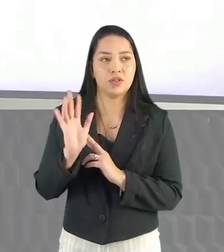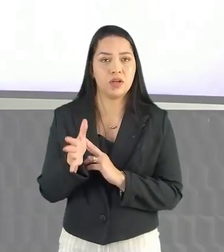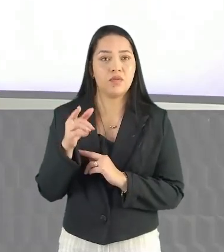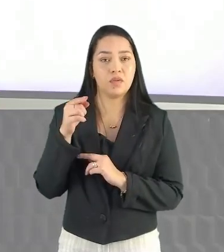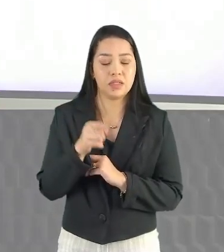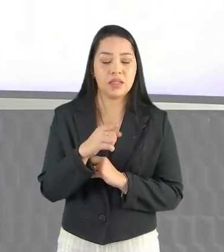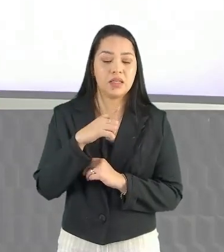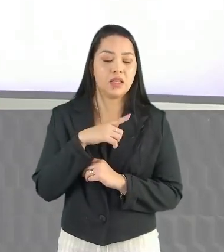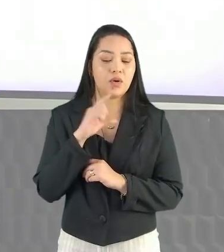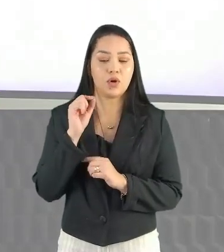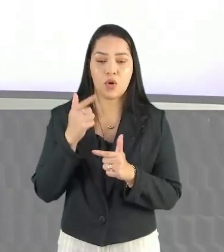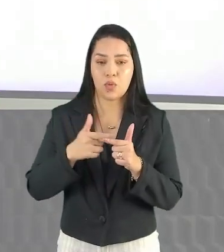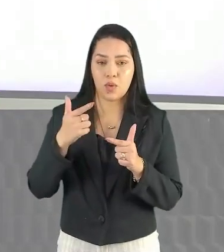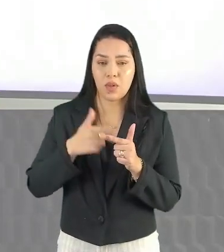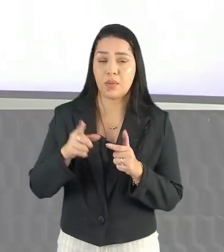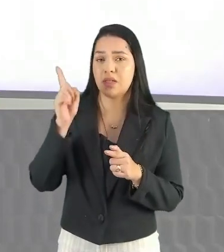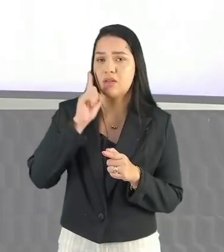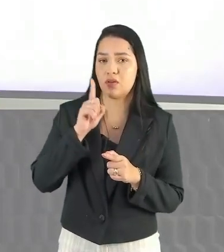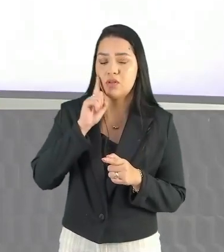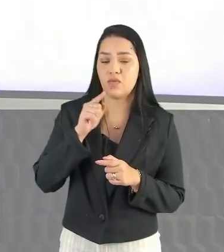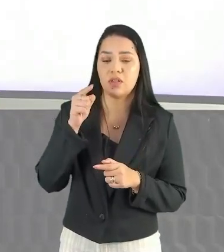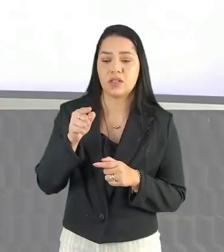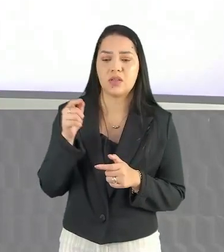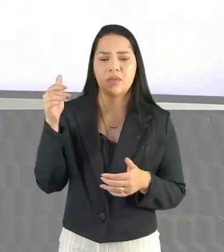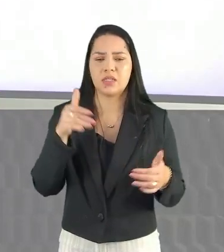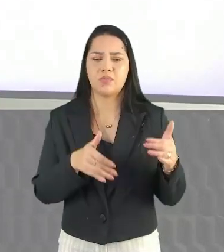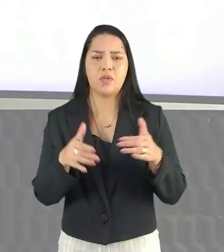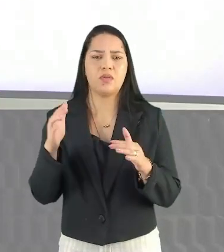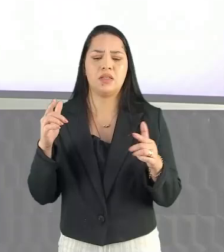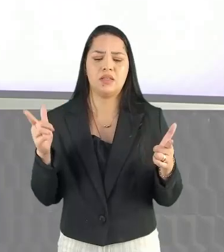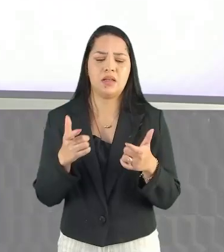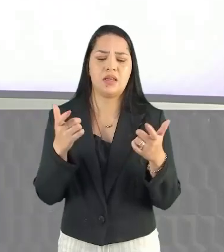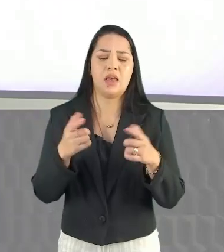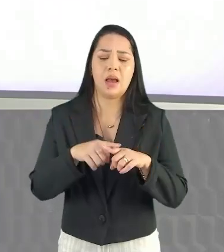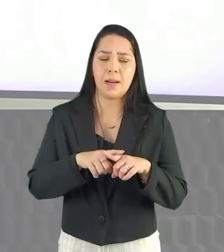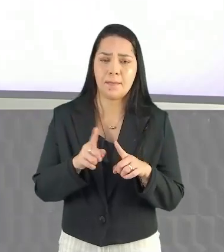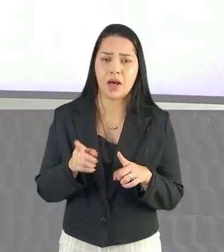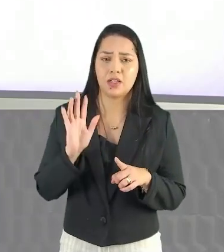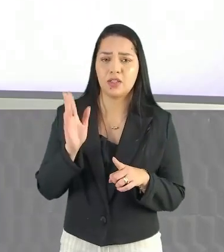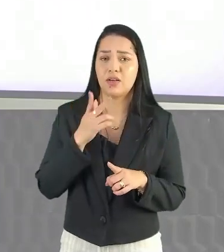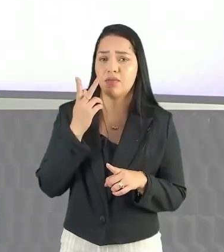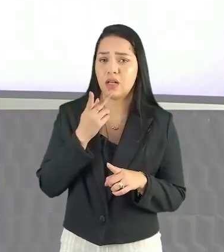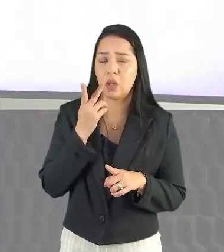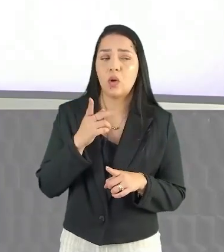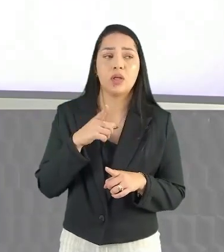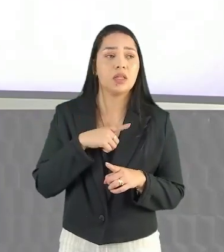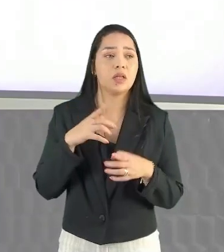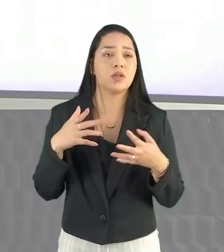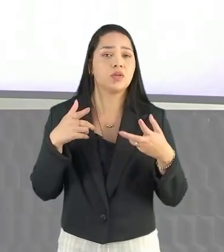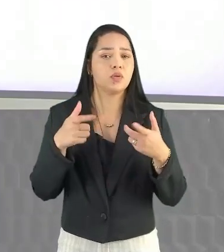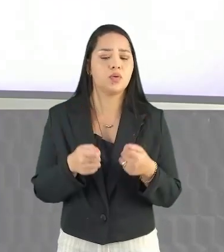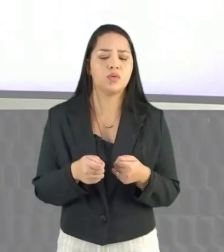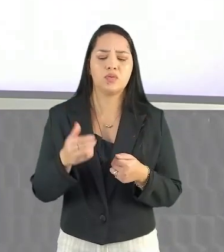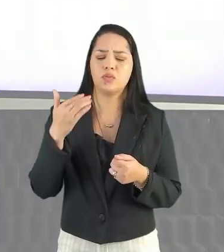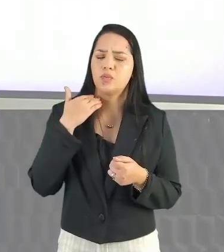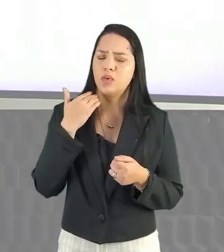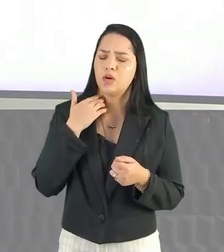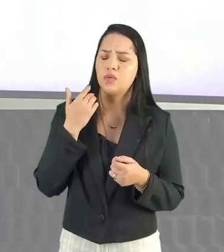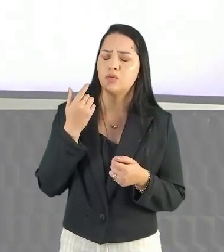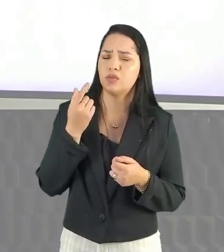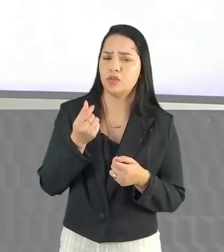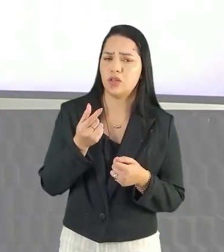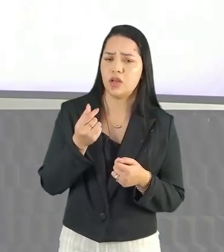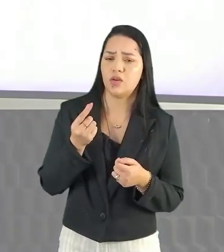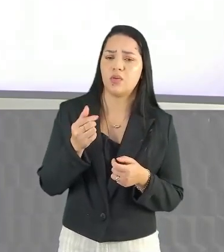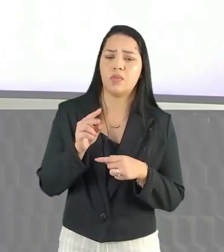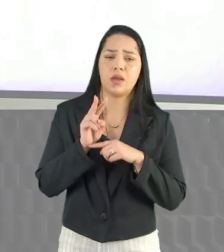você tem um problema nos Estados Unidos. Os Estados Unidos não participou dessa guerra diretamente, né, mas ele financiou essa guerra, ele tinha nos seus bancos dinheiro para emprestar aos